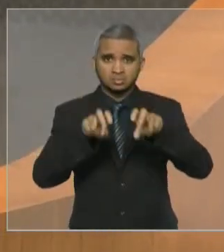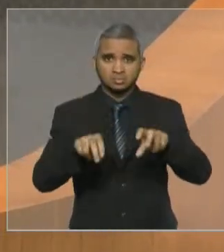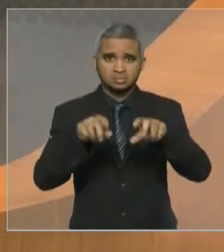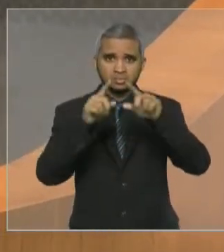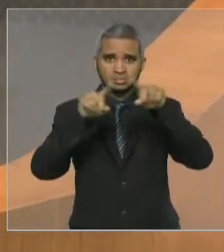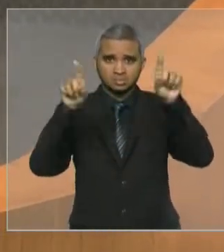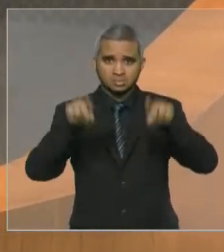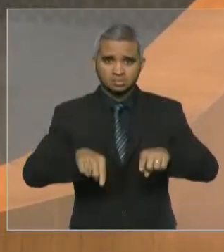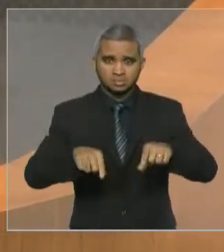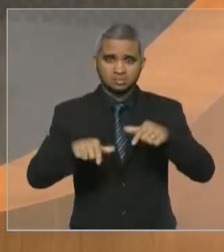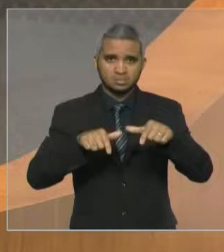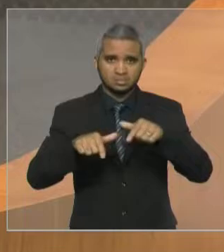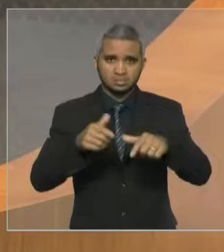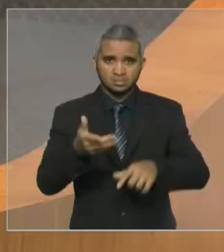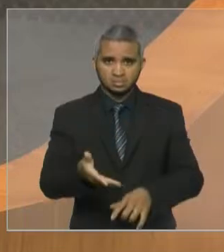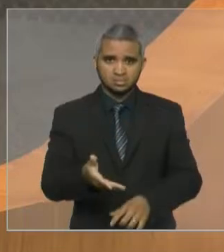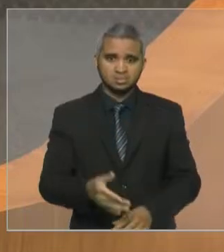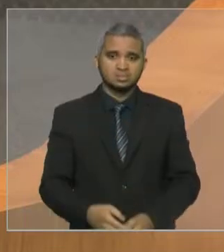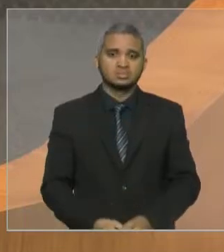Presidente,